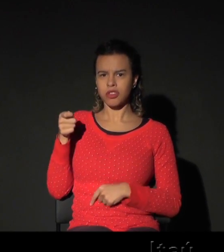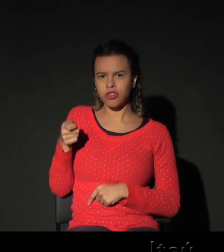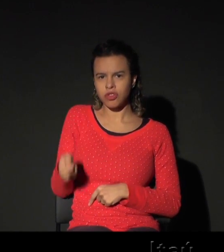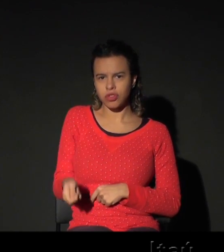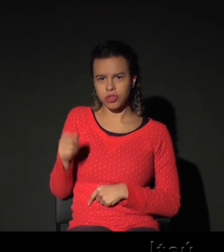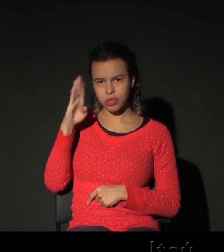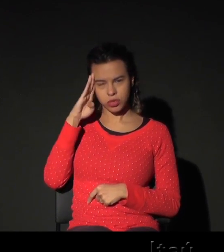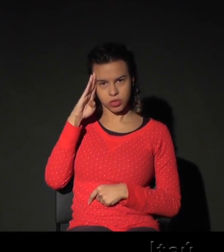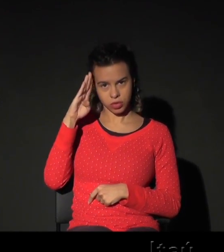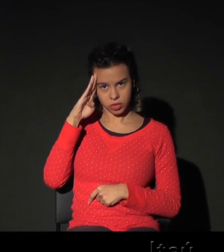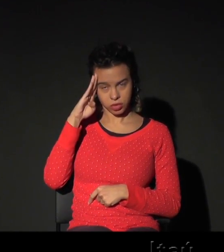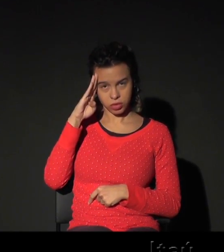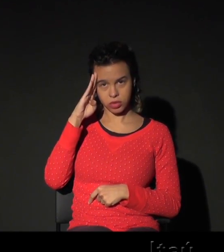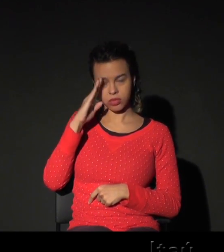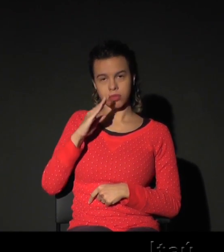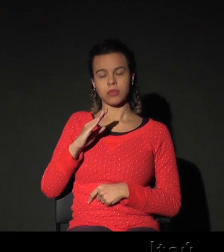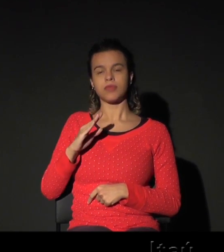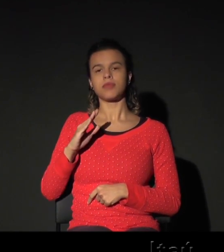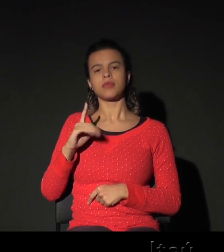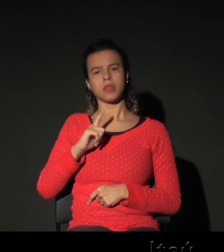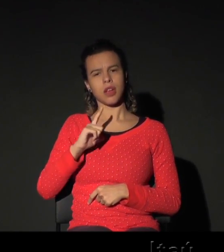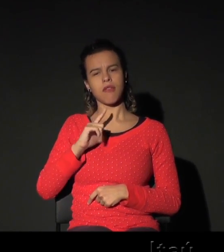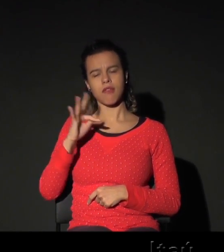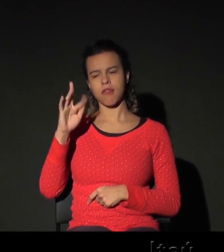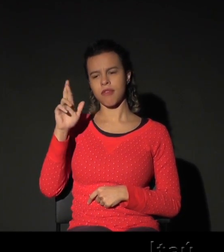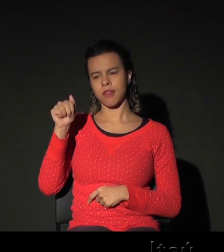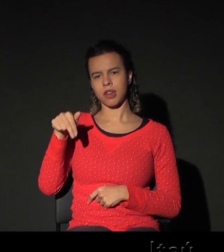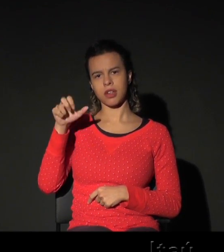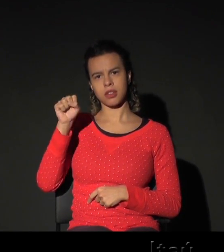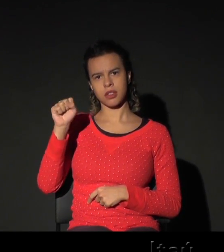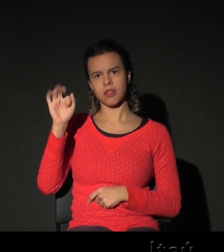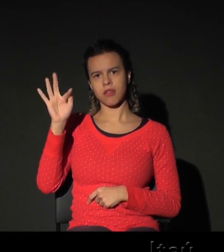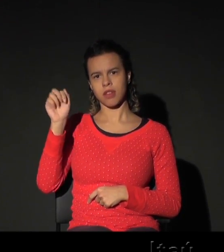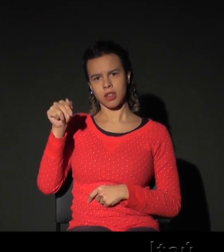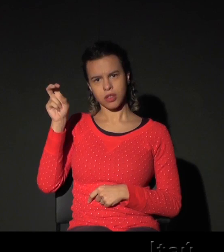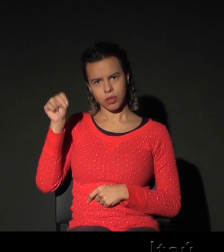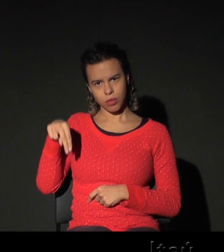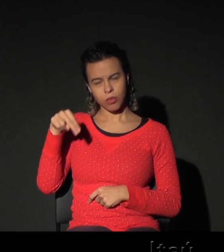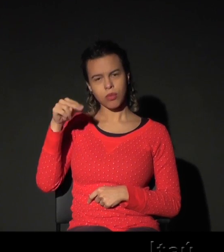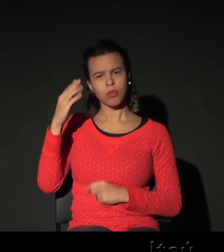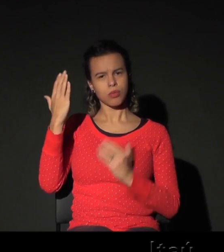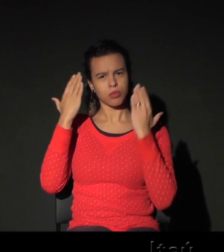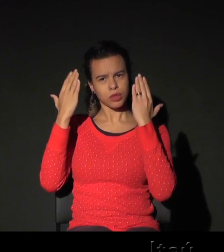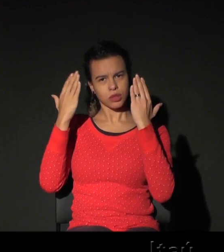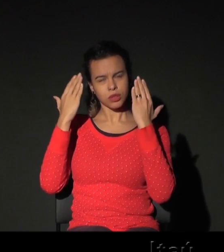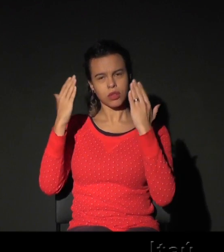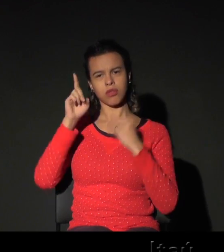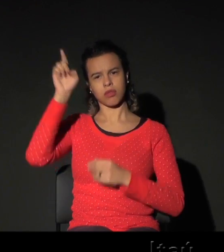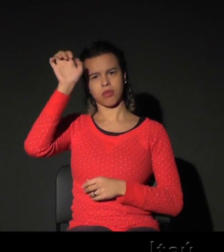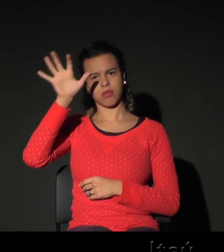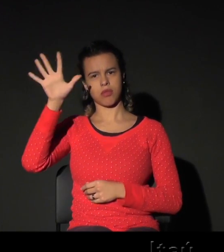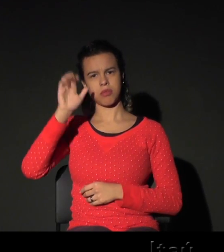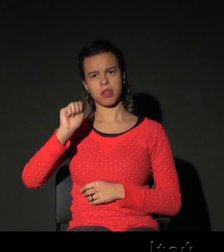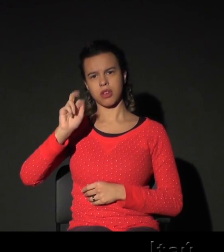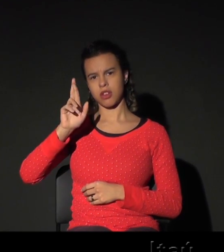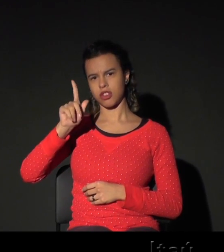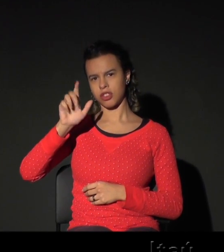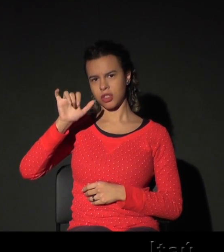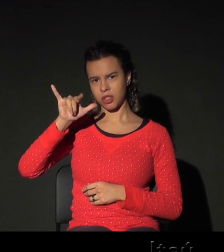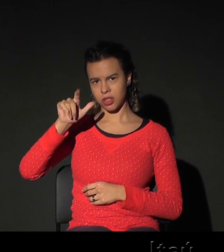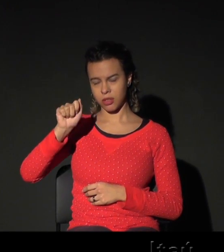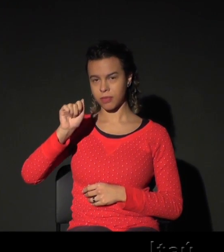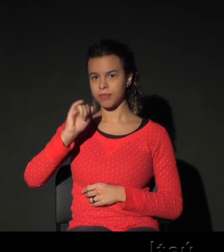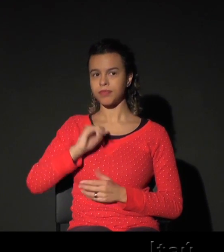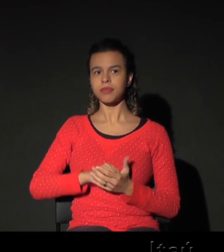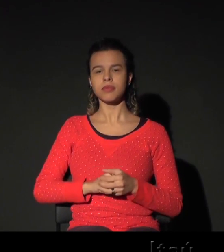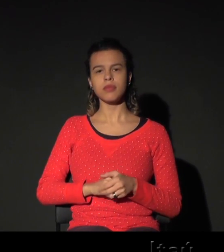militar Como disse Fran fanon grande psicólogo argelino uma